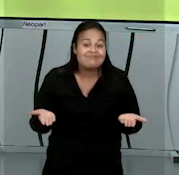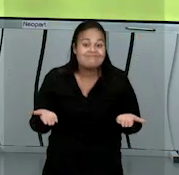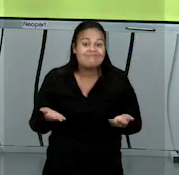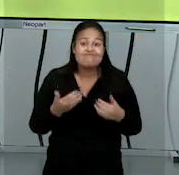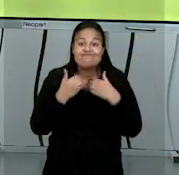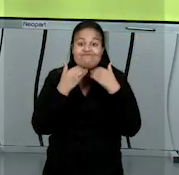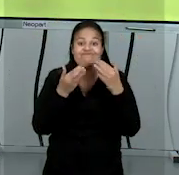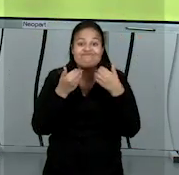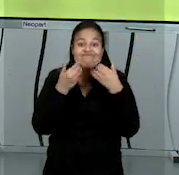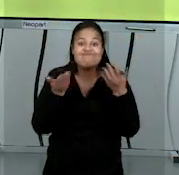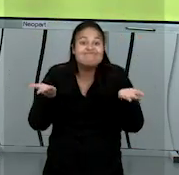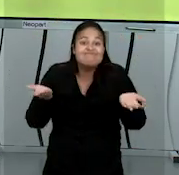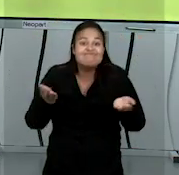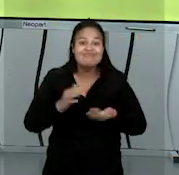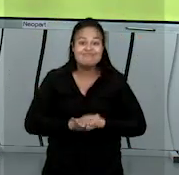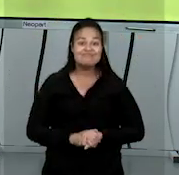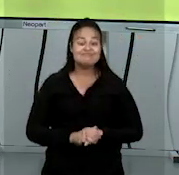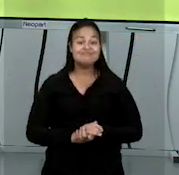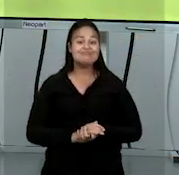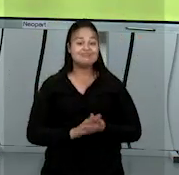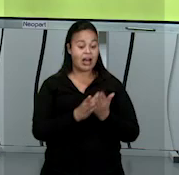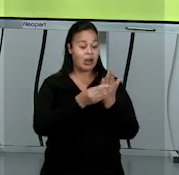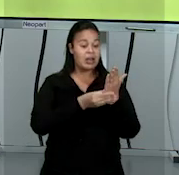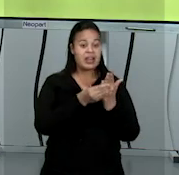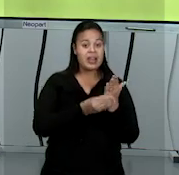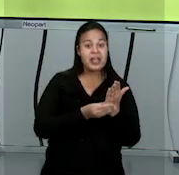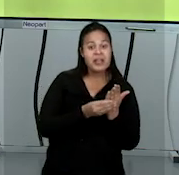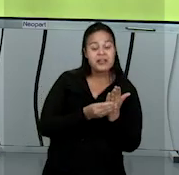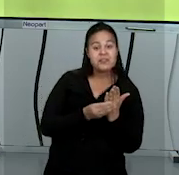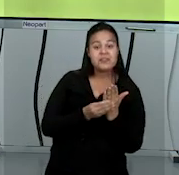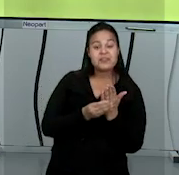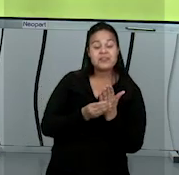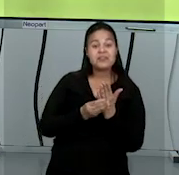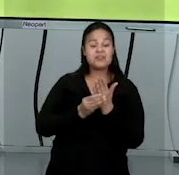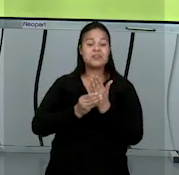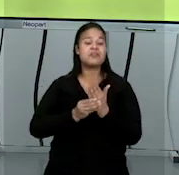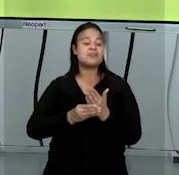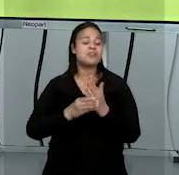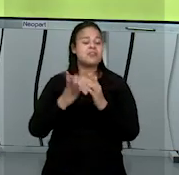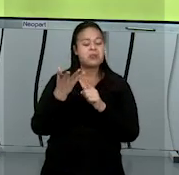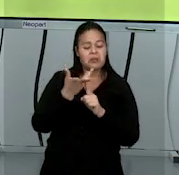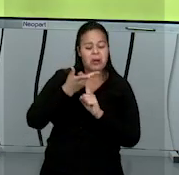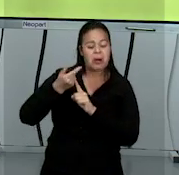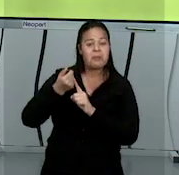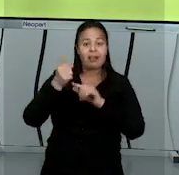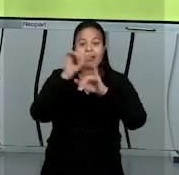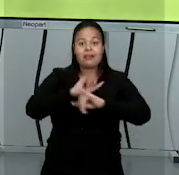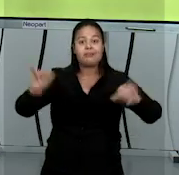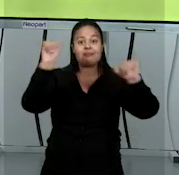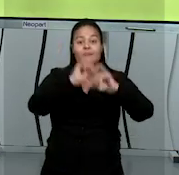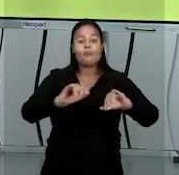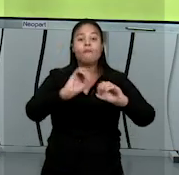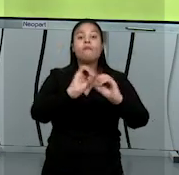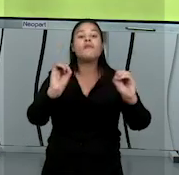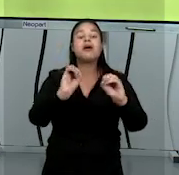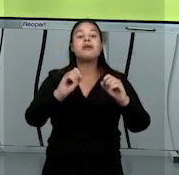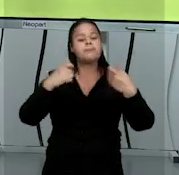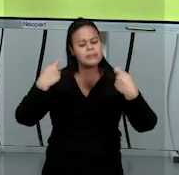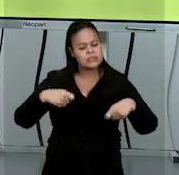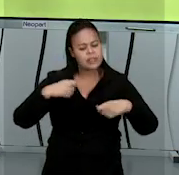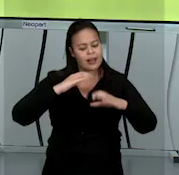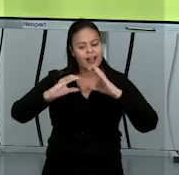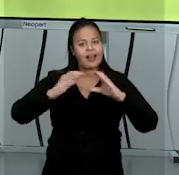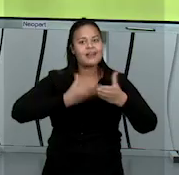tudo escuro. Ela não viu qual que foi a sua intenção. Você piscou para ela, para chamar a atenção dela, mas ela não viu, ela não percebeu por quê. Está